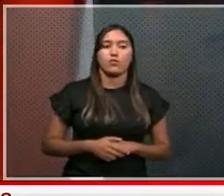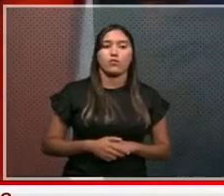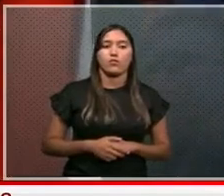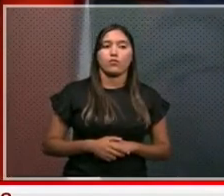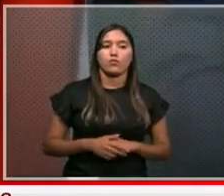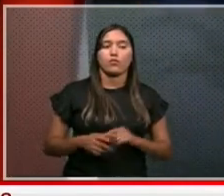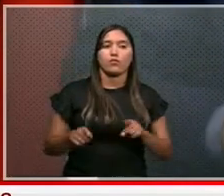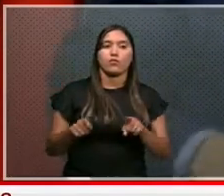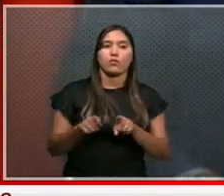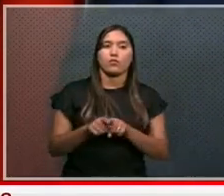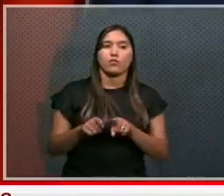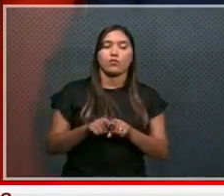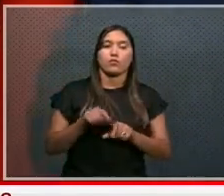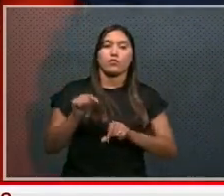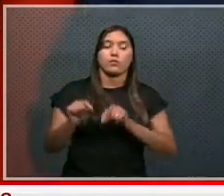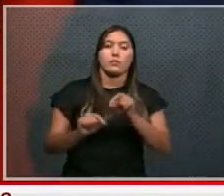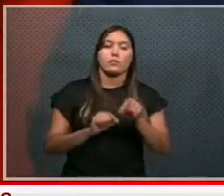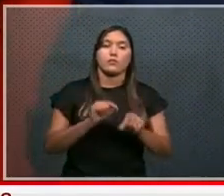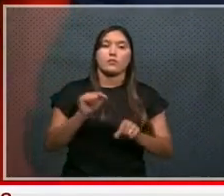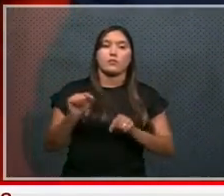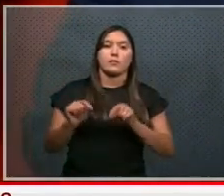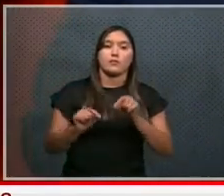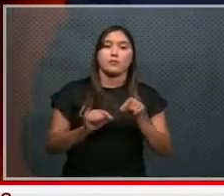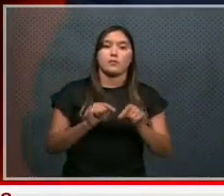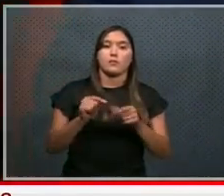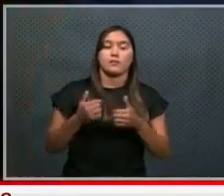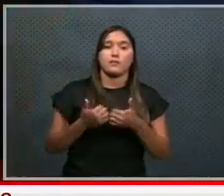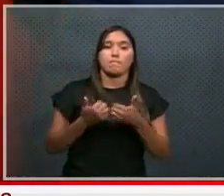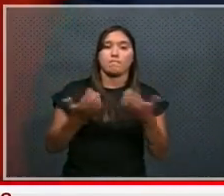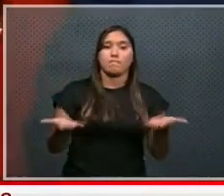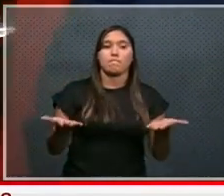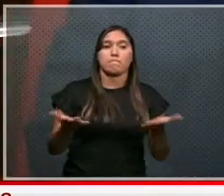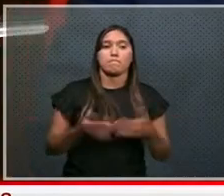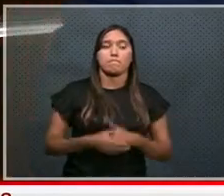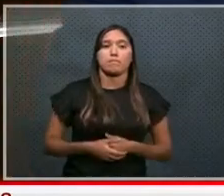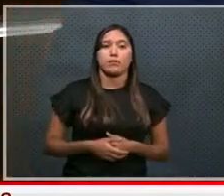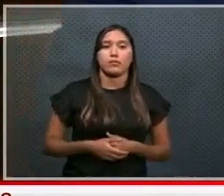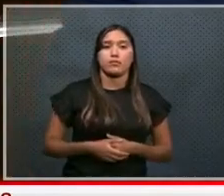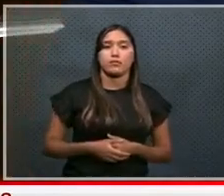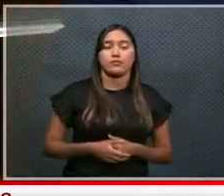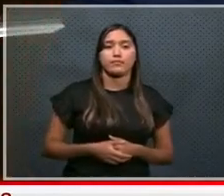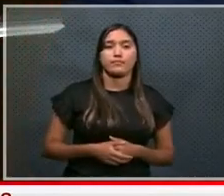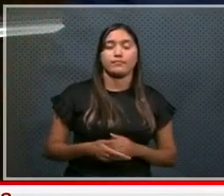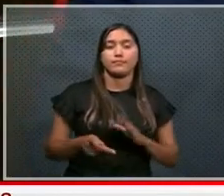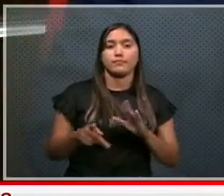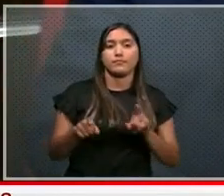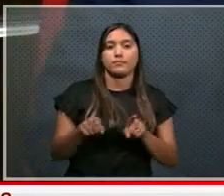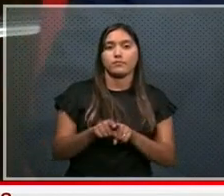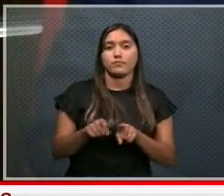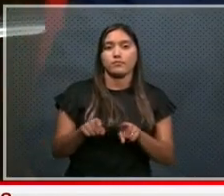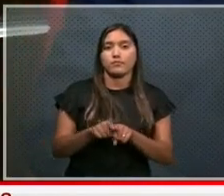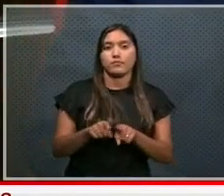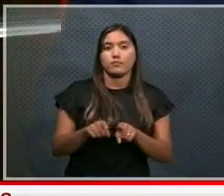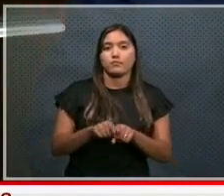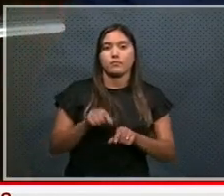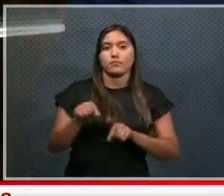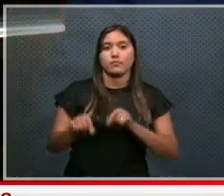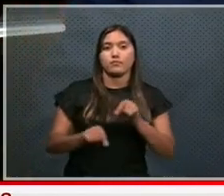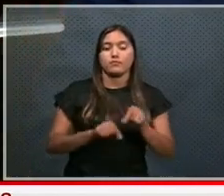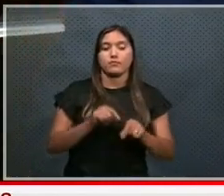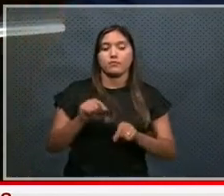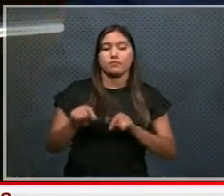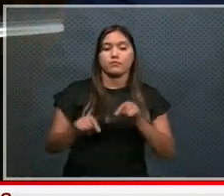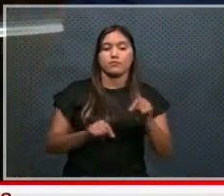a Embrapa A Emater algumas outras organizações e o governo